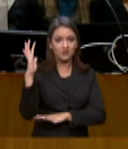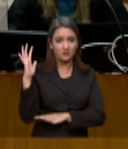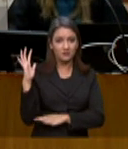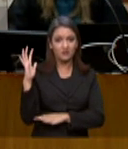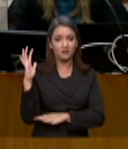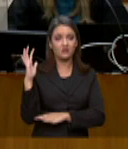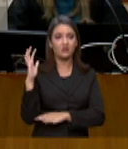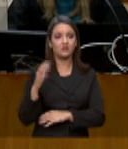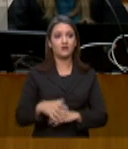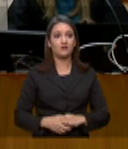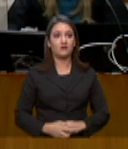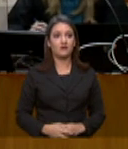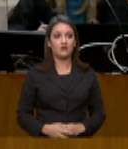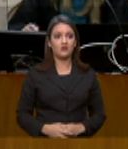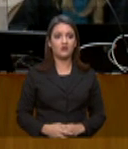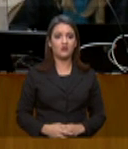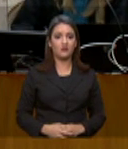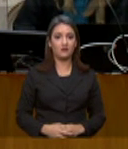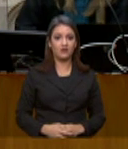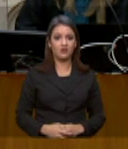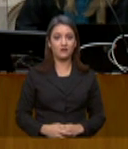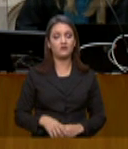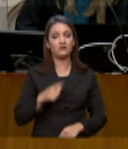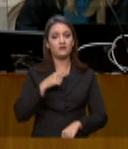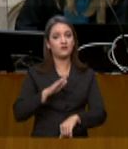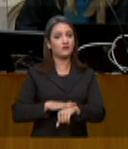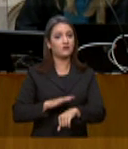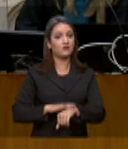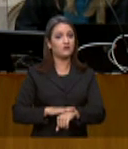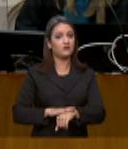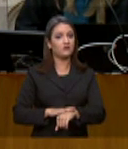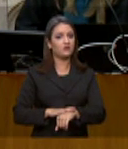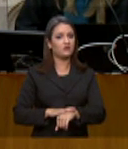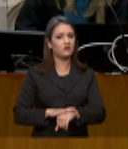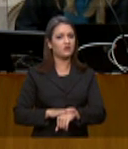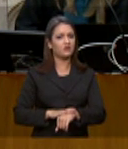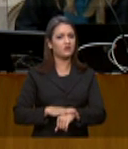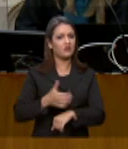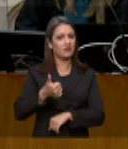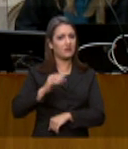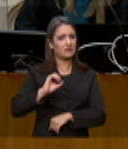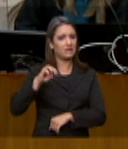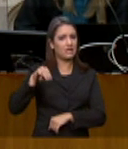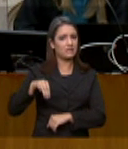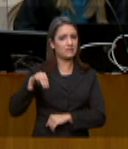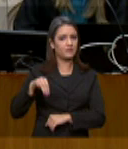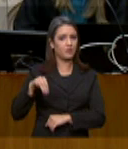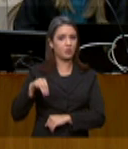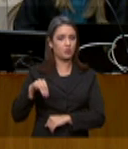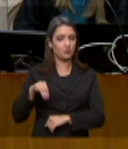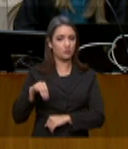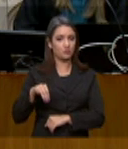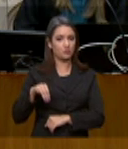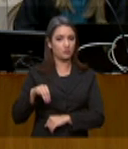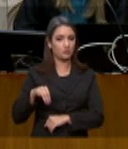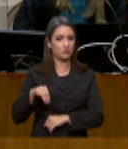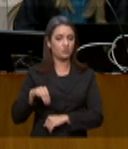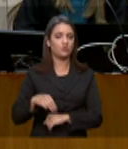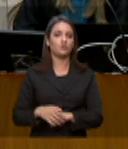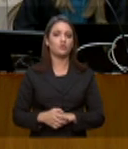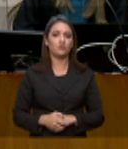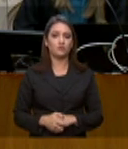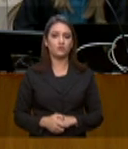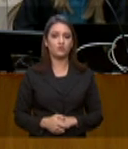Guetta, que disporá do tempo regimental de 10 minutos, conforme os